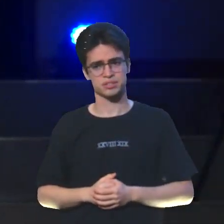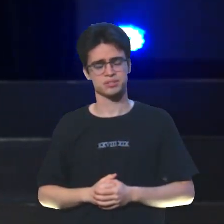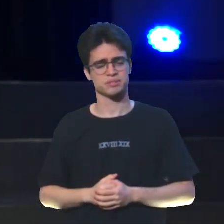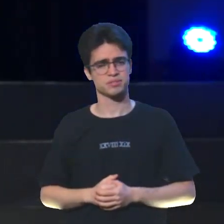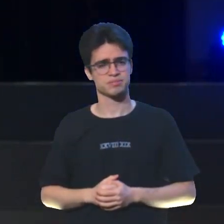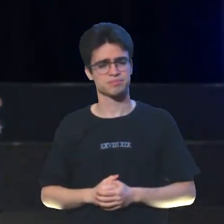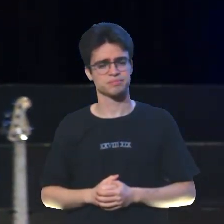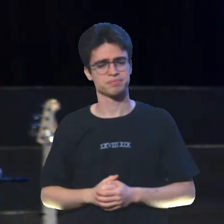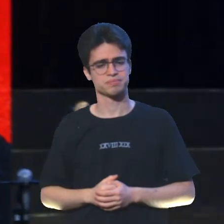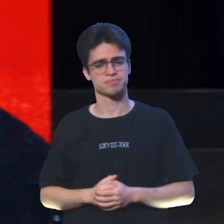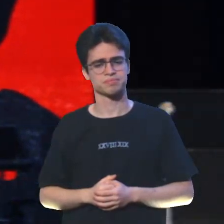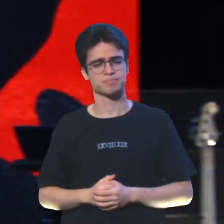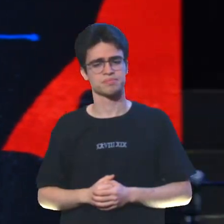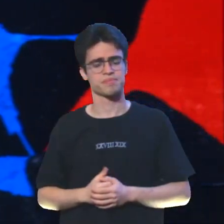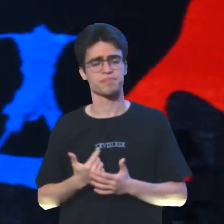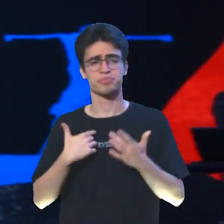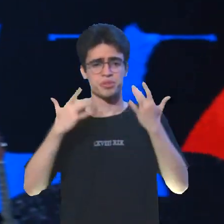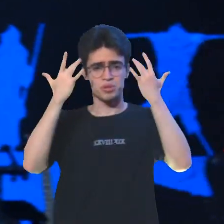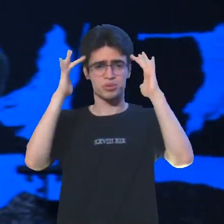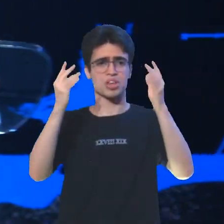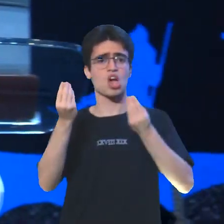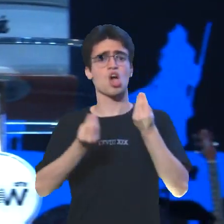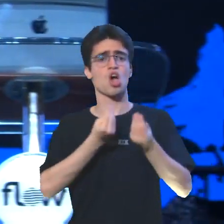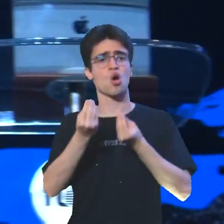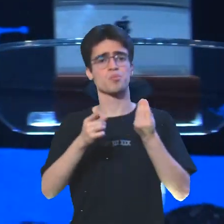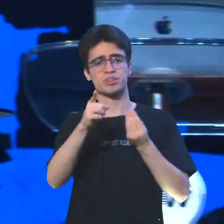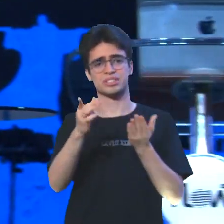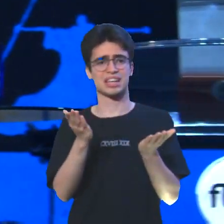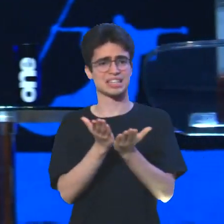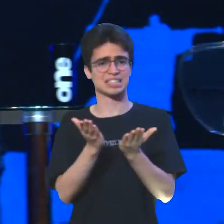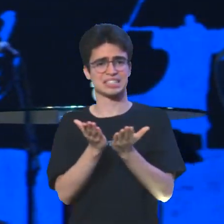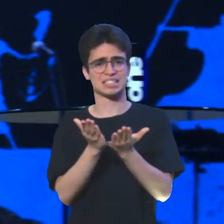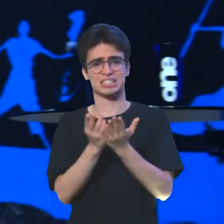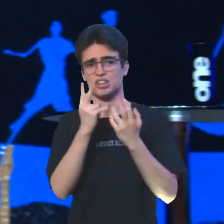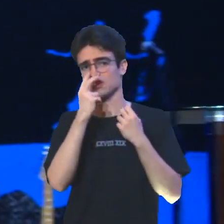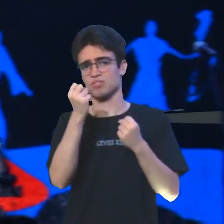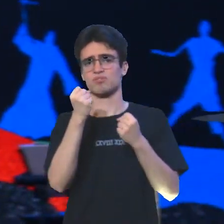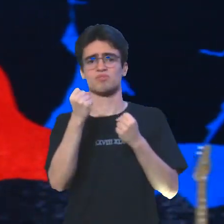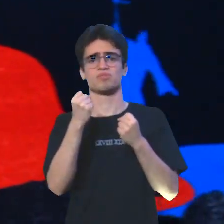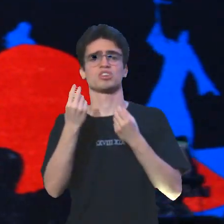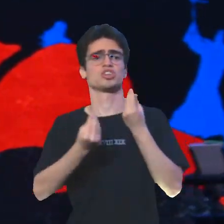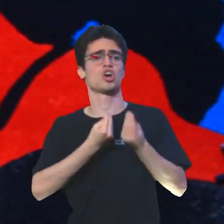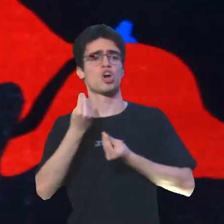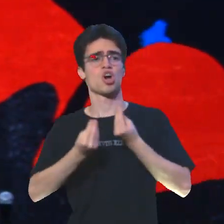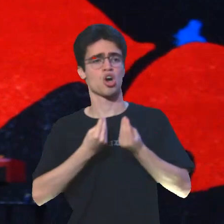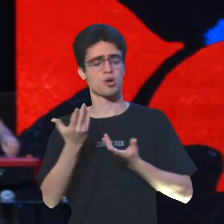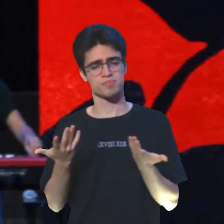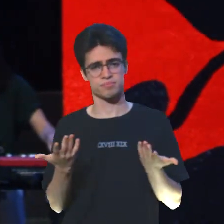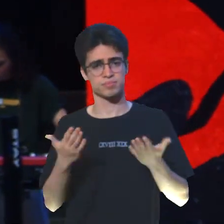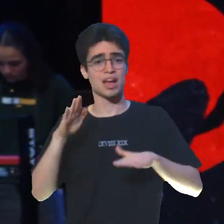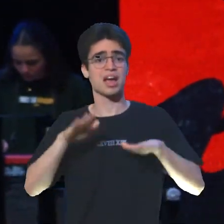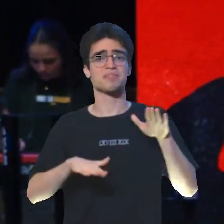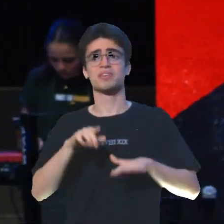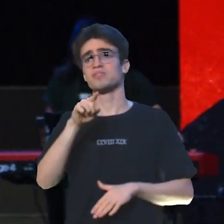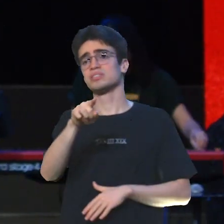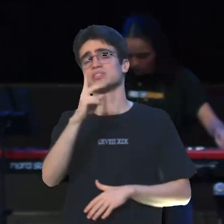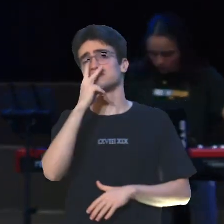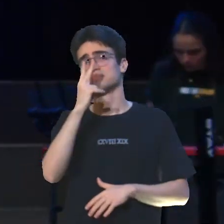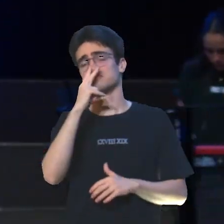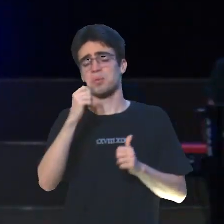Não sei que cristão radical você é. Talvez você seja um cristão